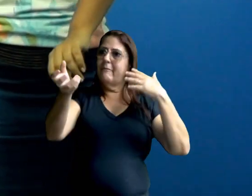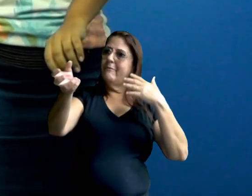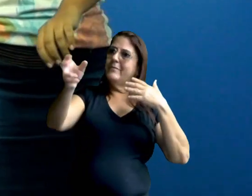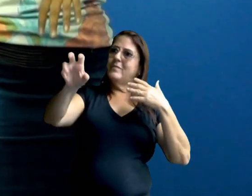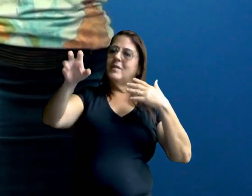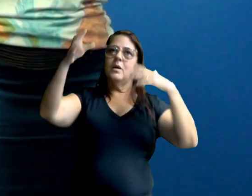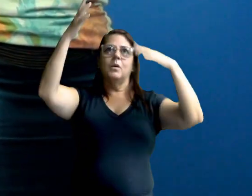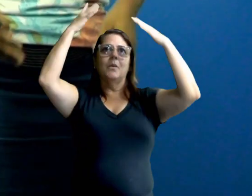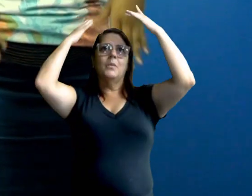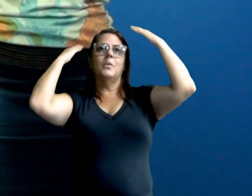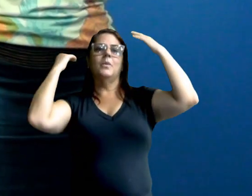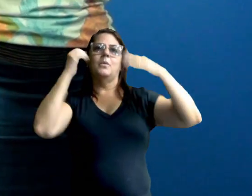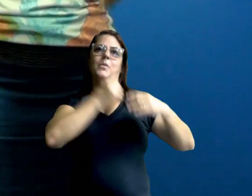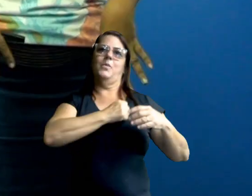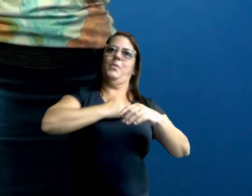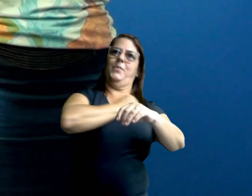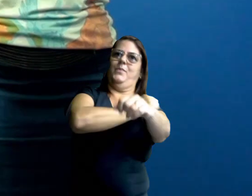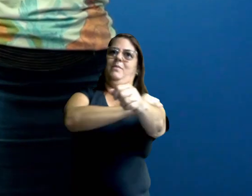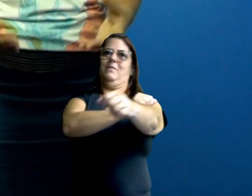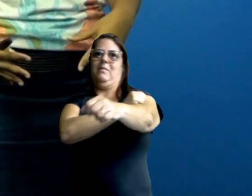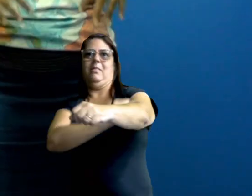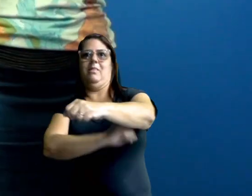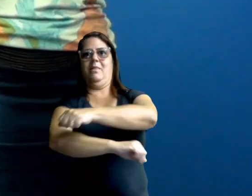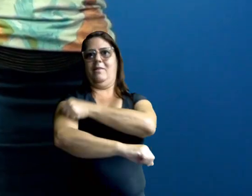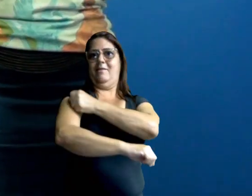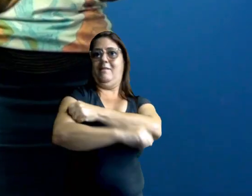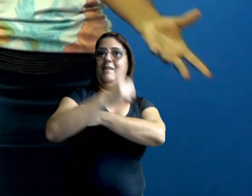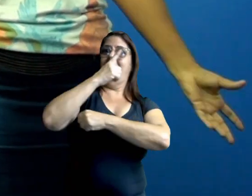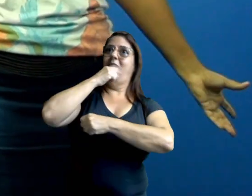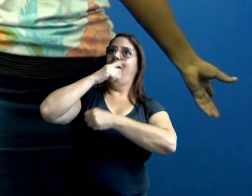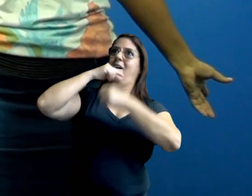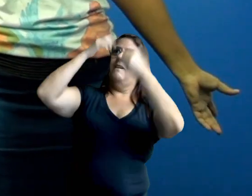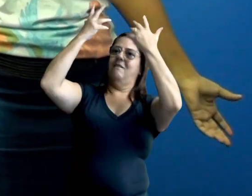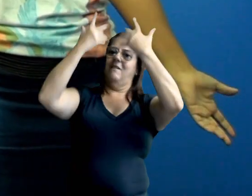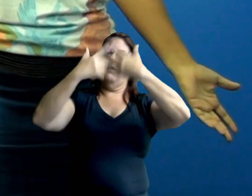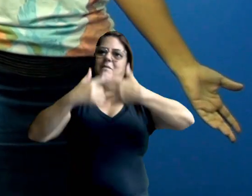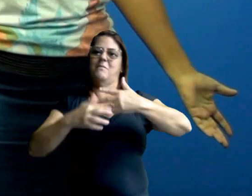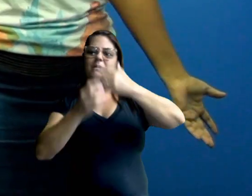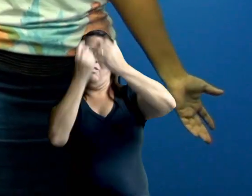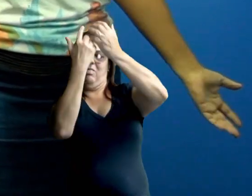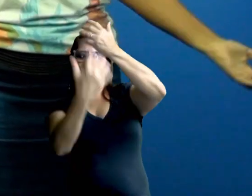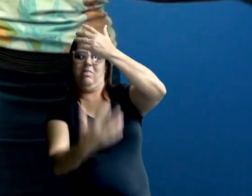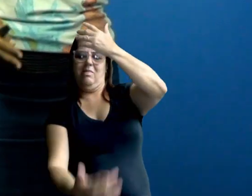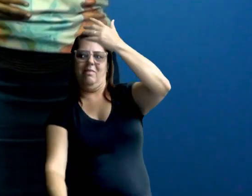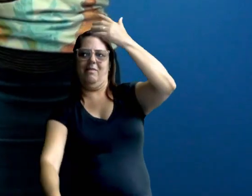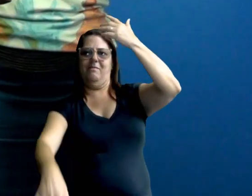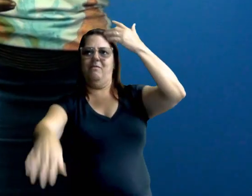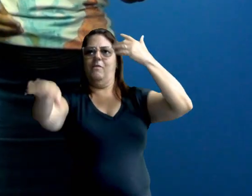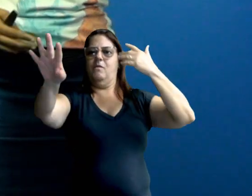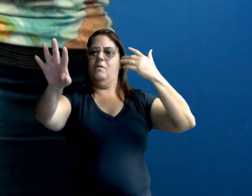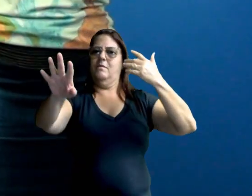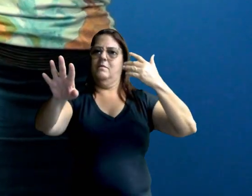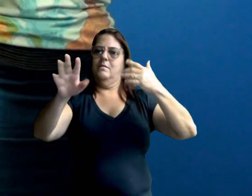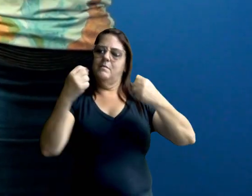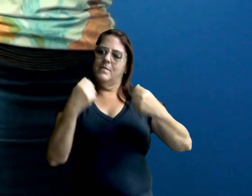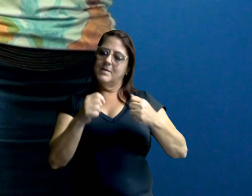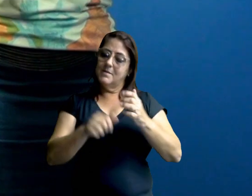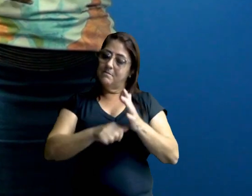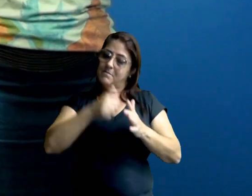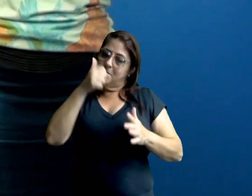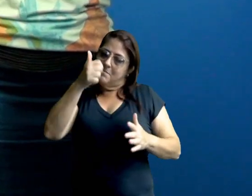e enquanto se saboa, o chuveiro tá lá, correndo. Aquilo ali você tá jogando água limpa fora. Então, você se molha,